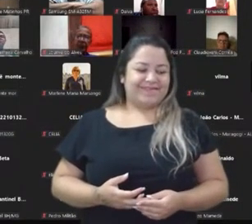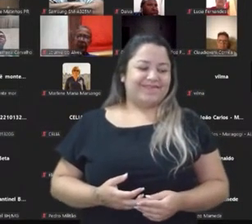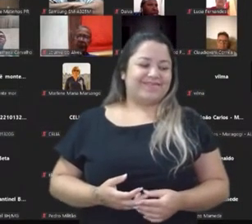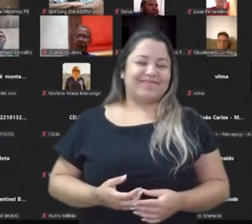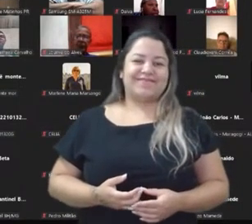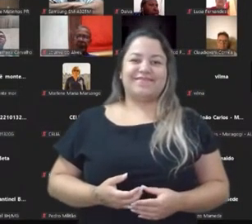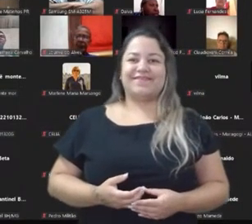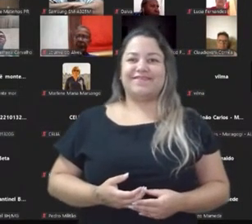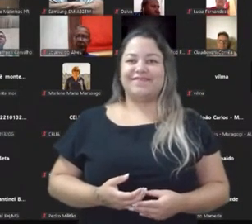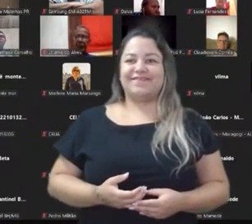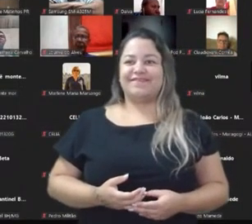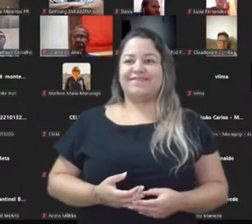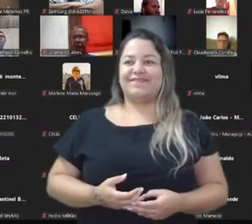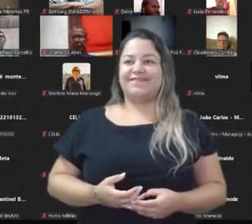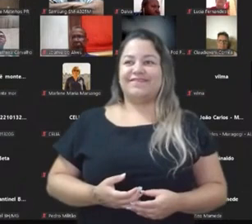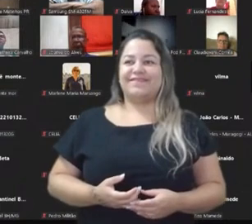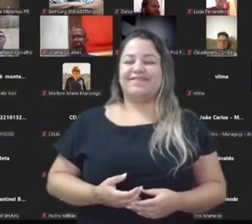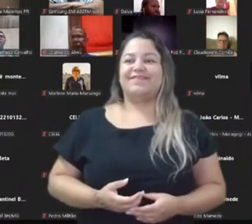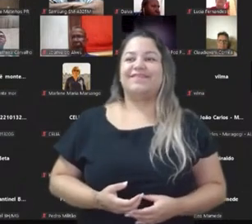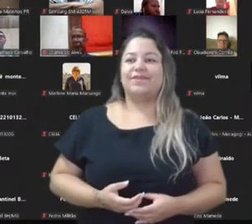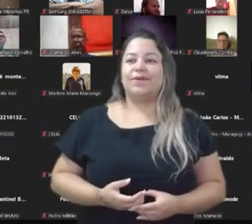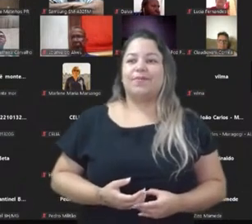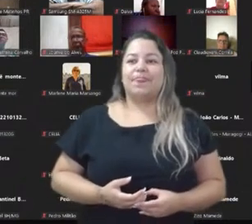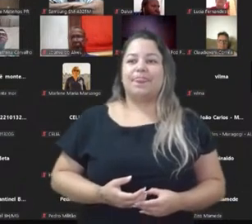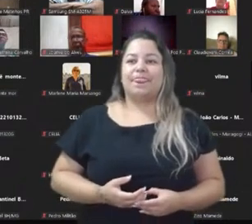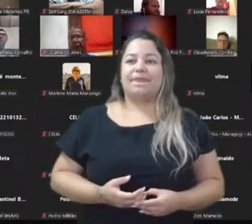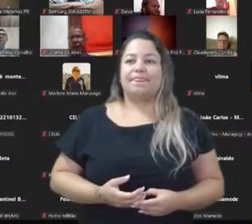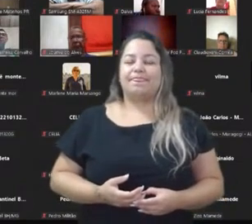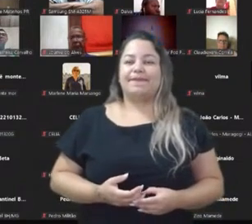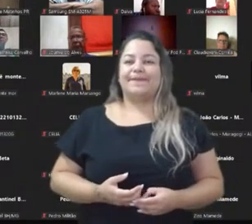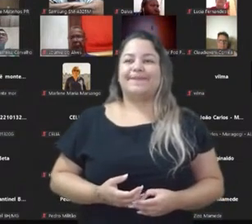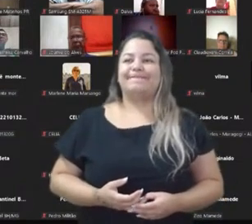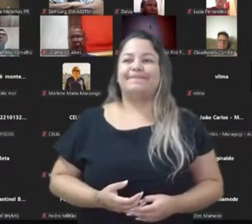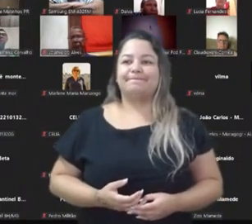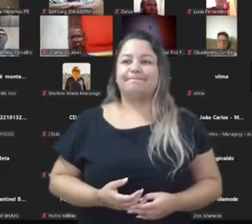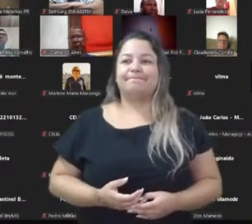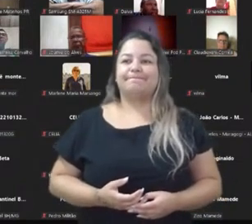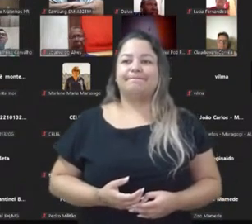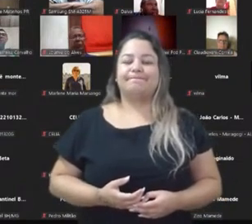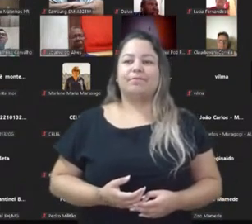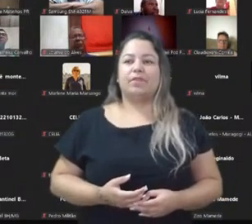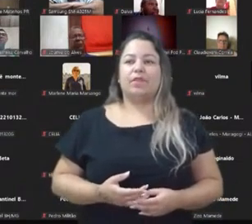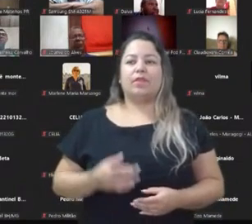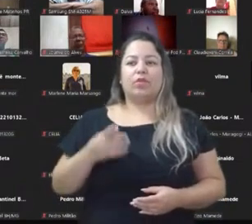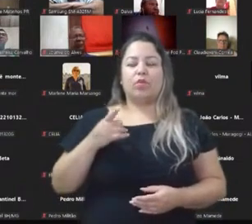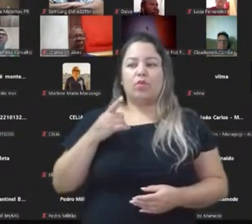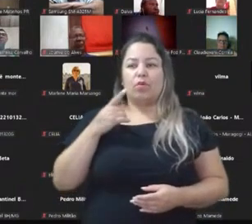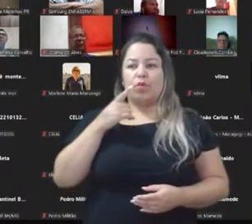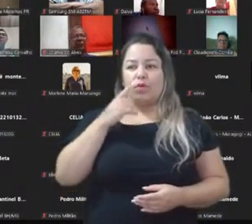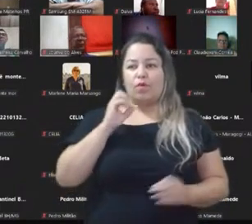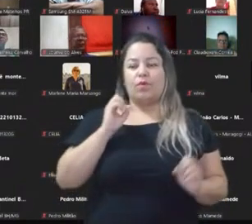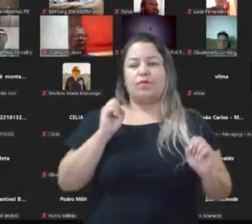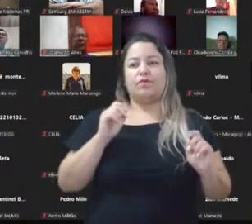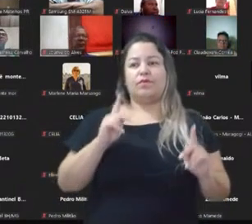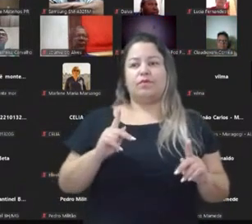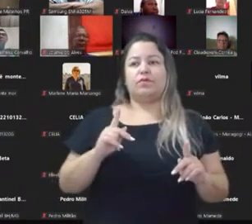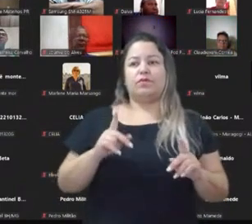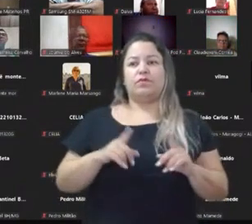você tá aí tá liga o microfone da deputada a